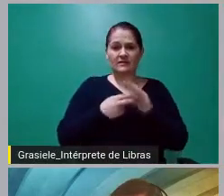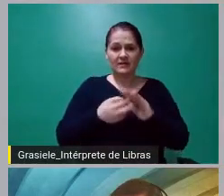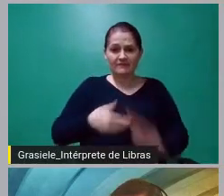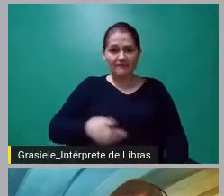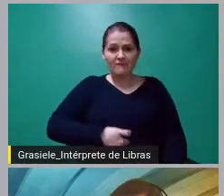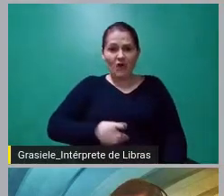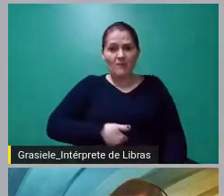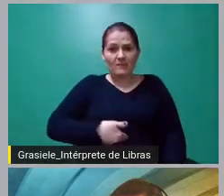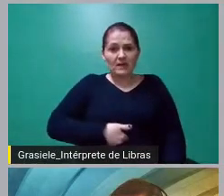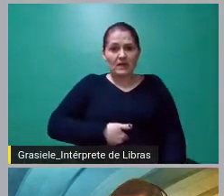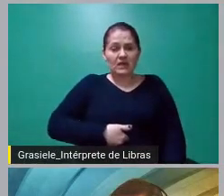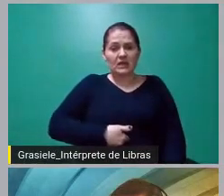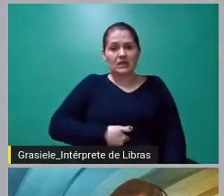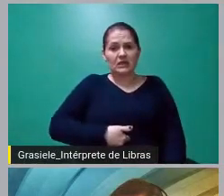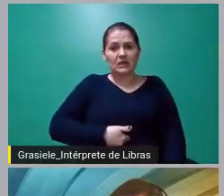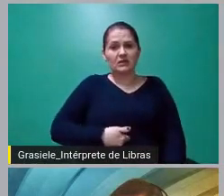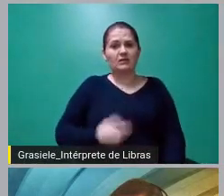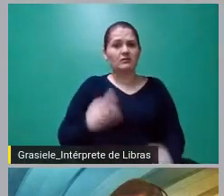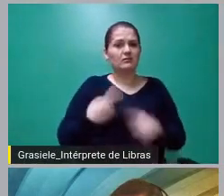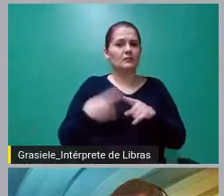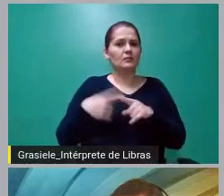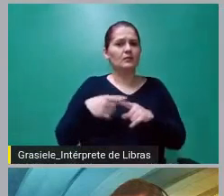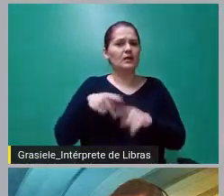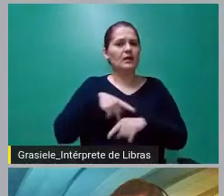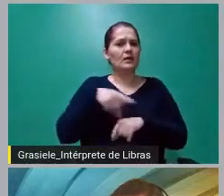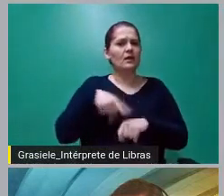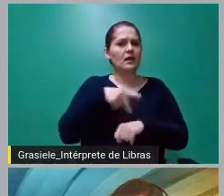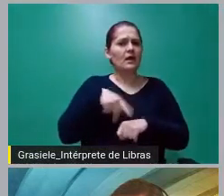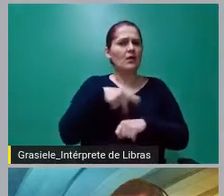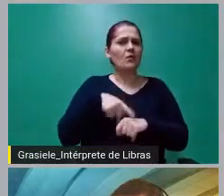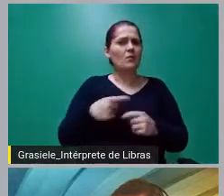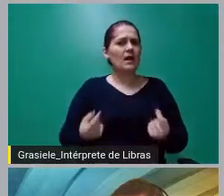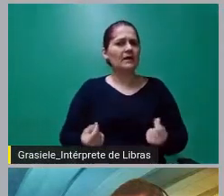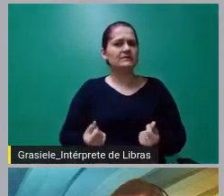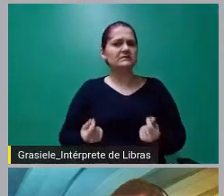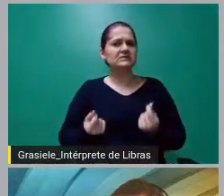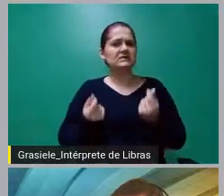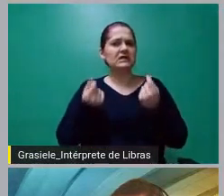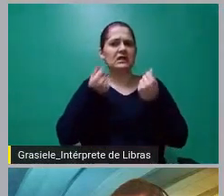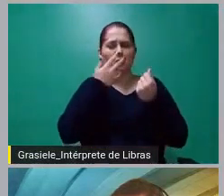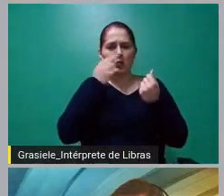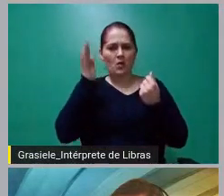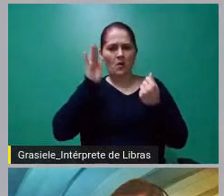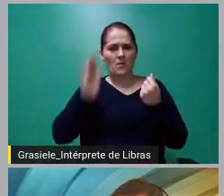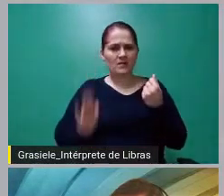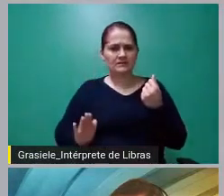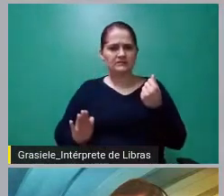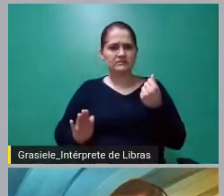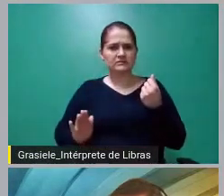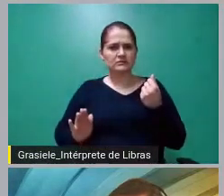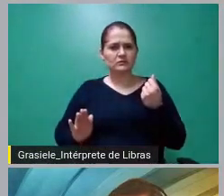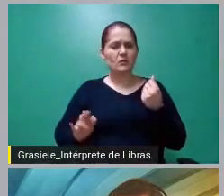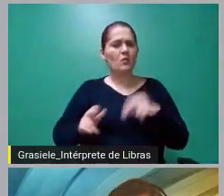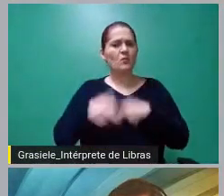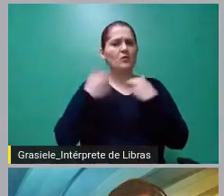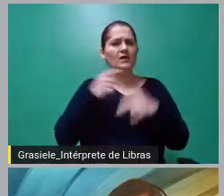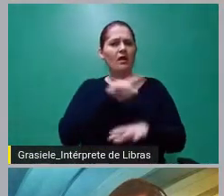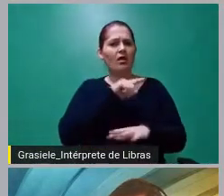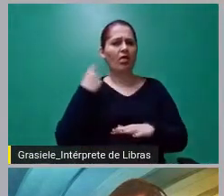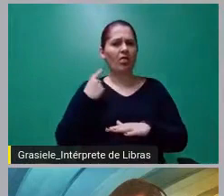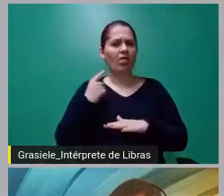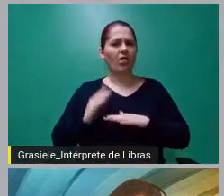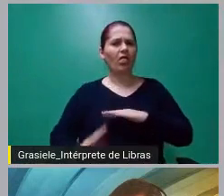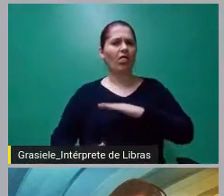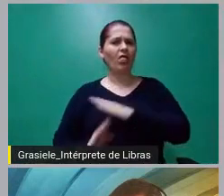E por que um país tão rico como o Brasil, em todos os sentidos, está tão atrasado?